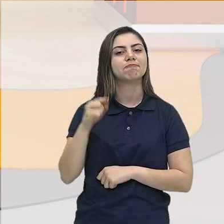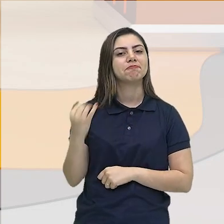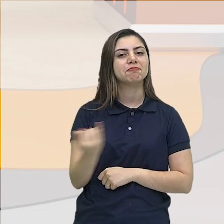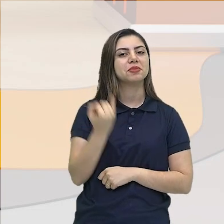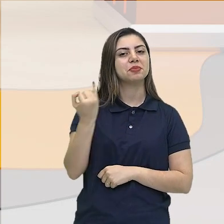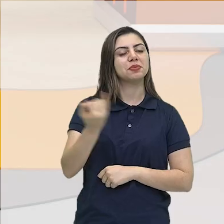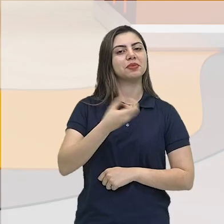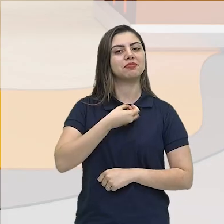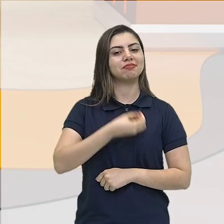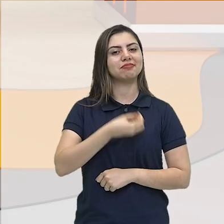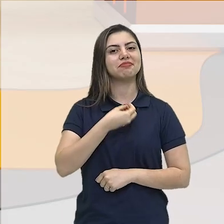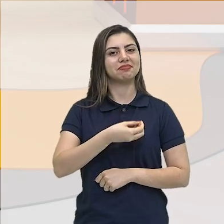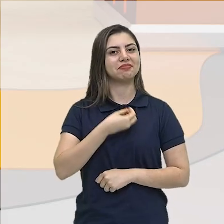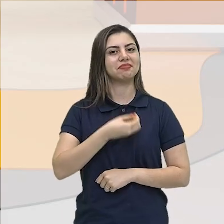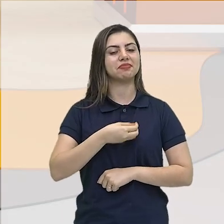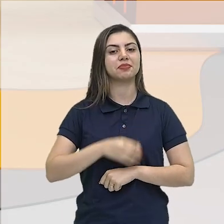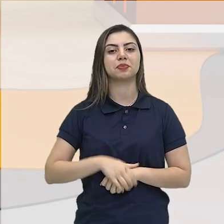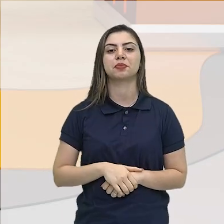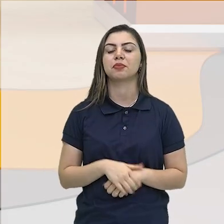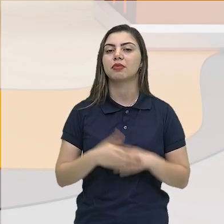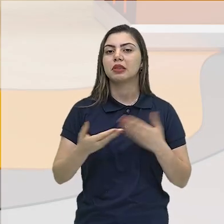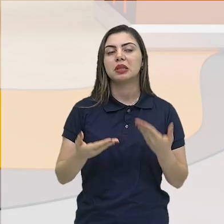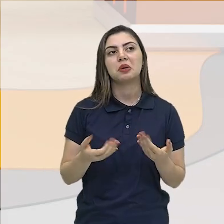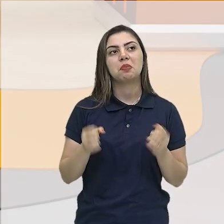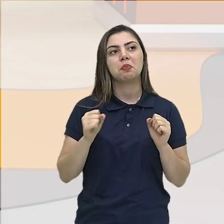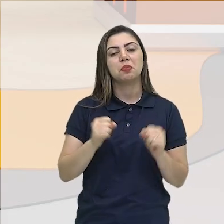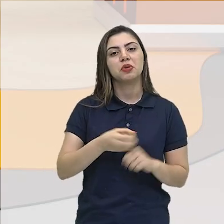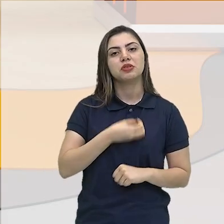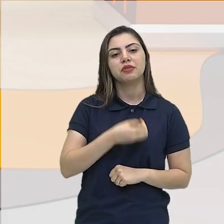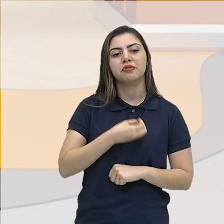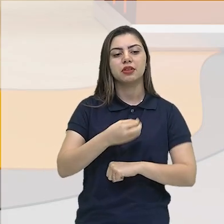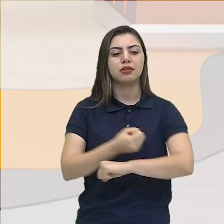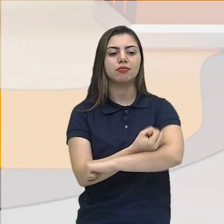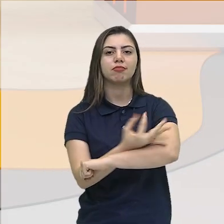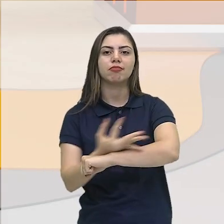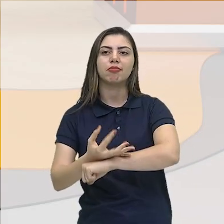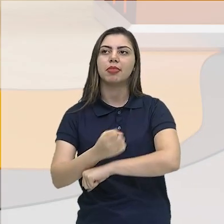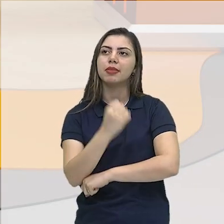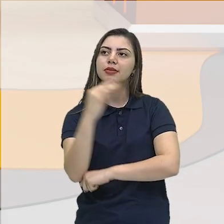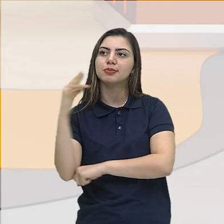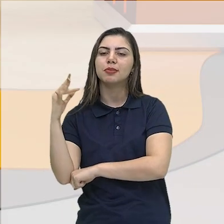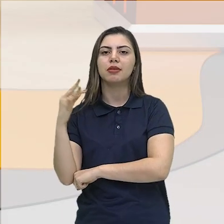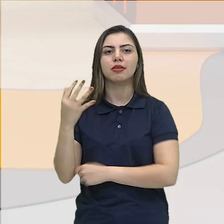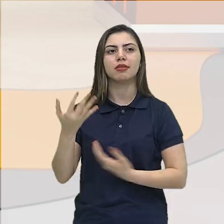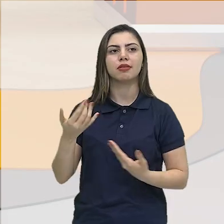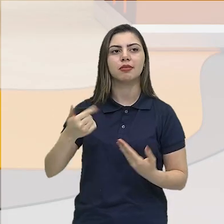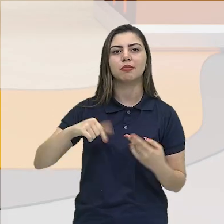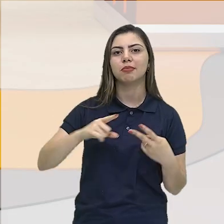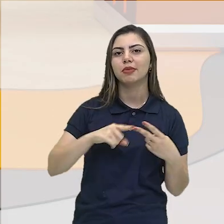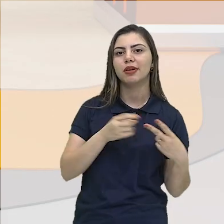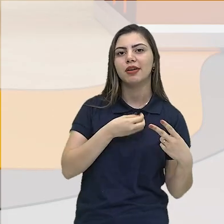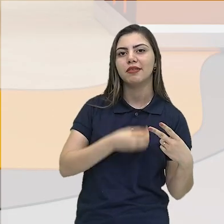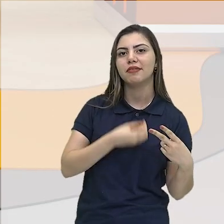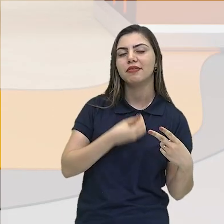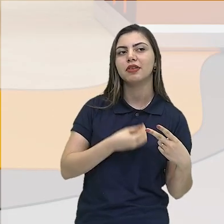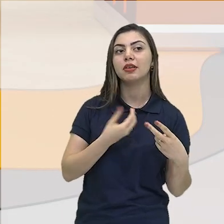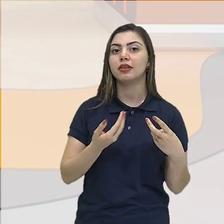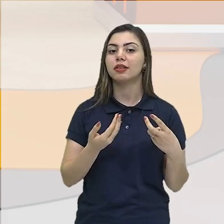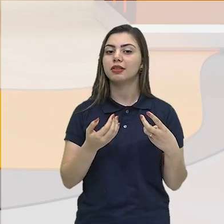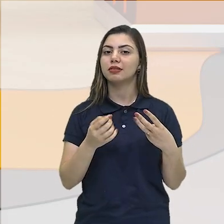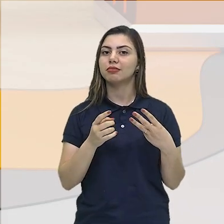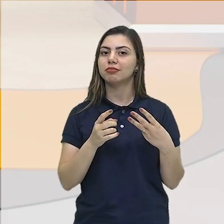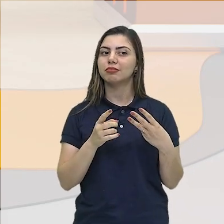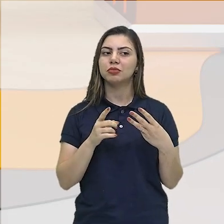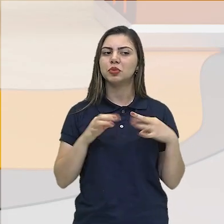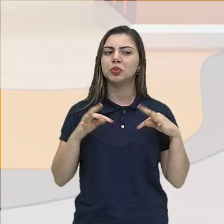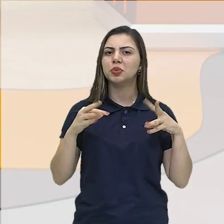para a vida do nosso planeta, seja essa vida das plantas, dos seres vivos e também dos seres